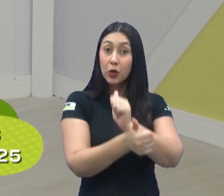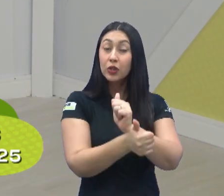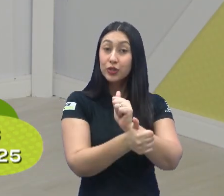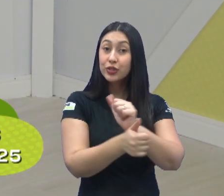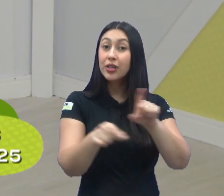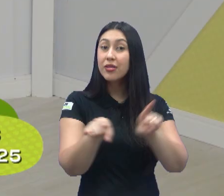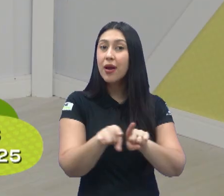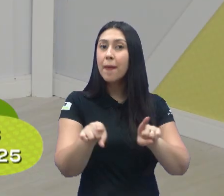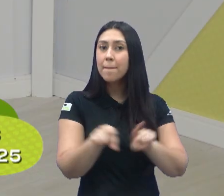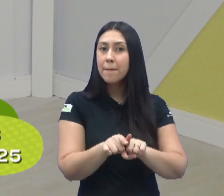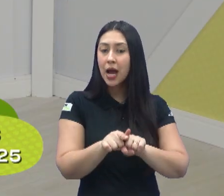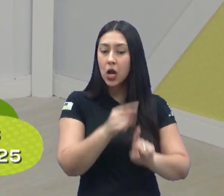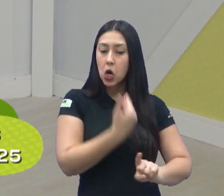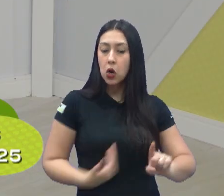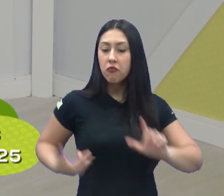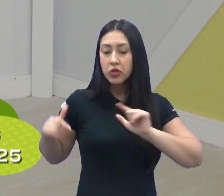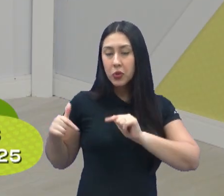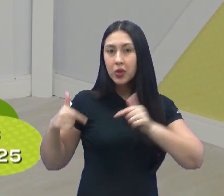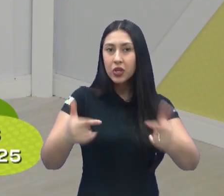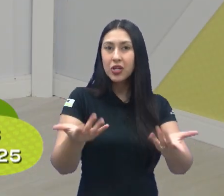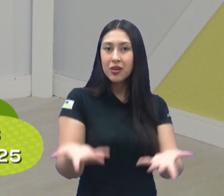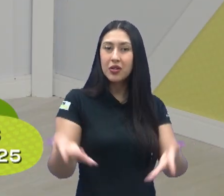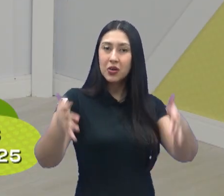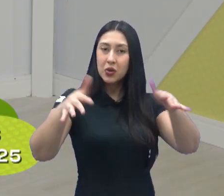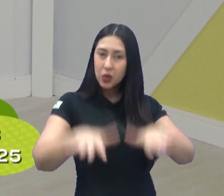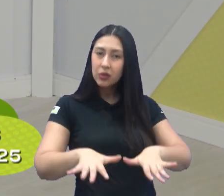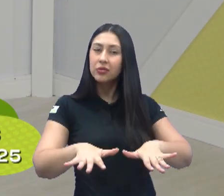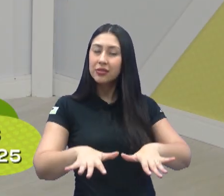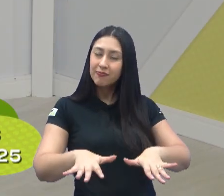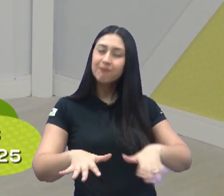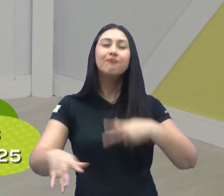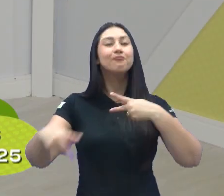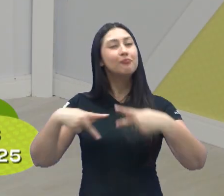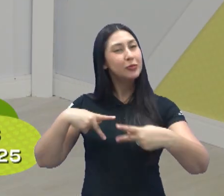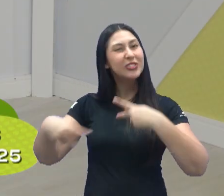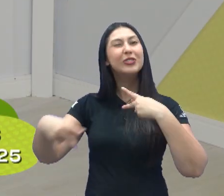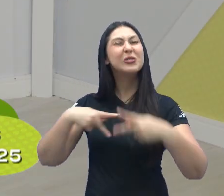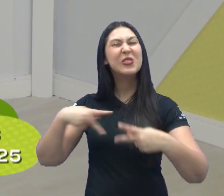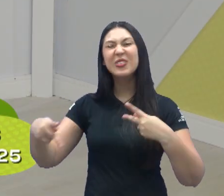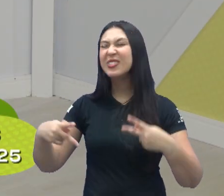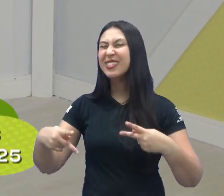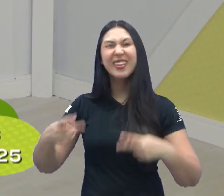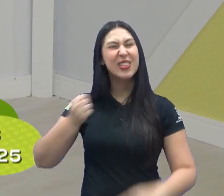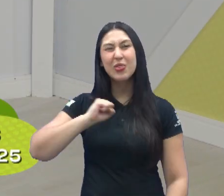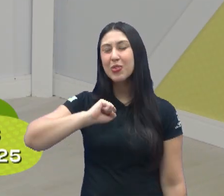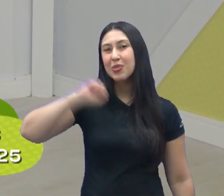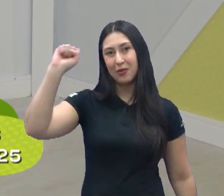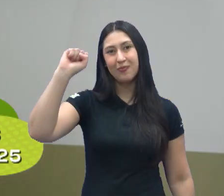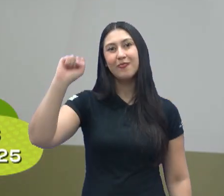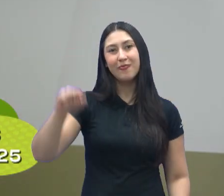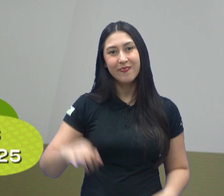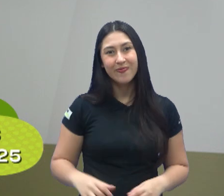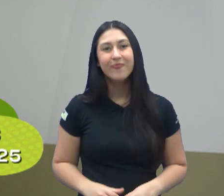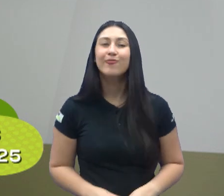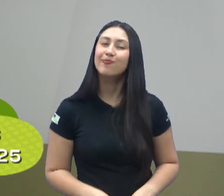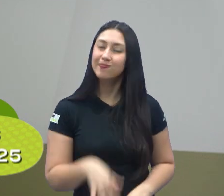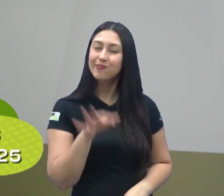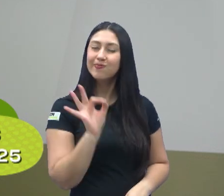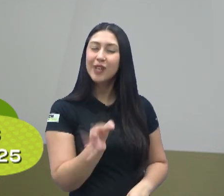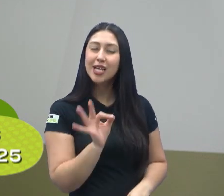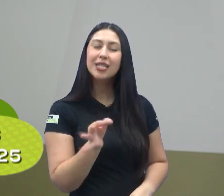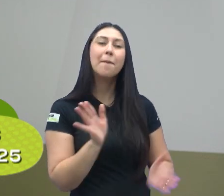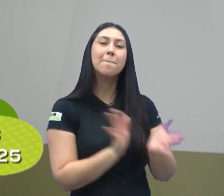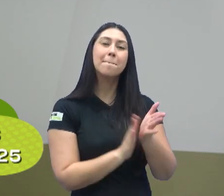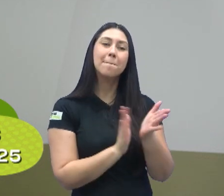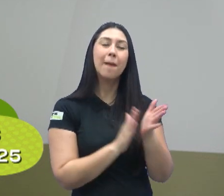a política pública de inclusão. São José dos Campos realmente arrebenta no paradesporto, hein, Paulito? Com certeza, Vieira,